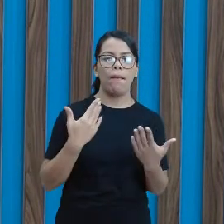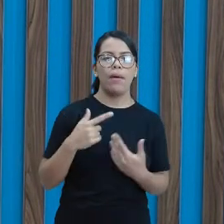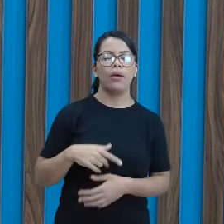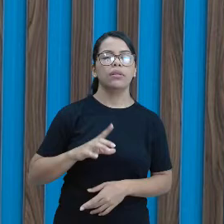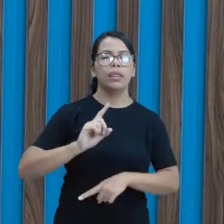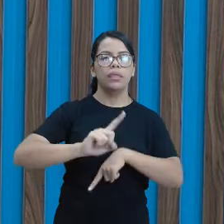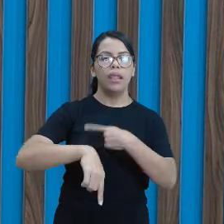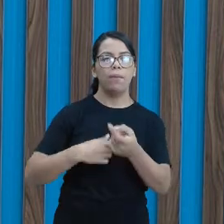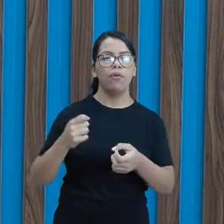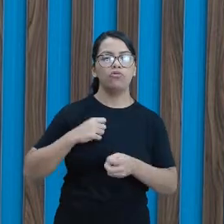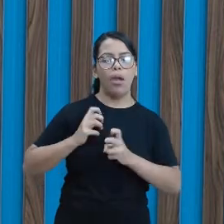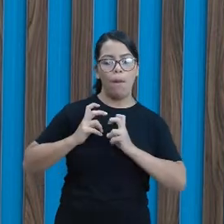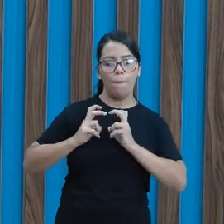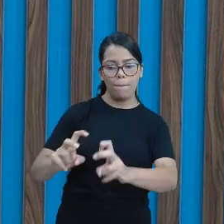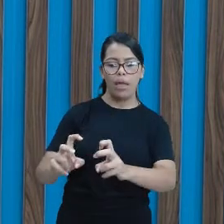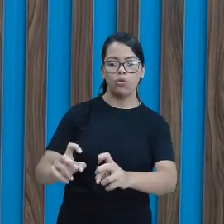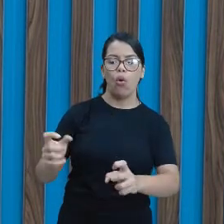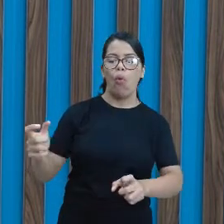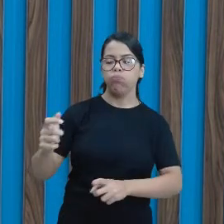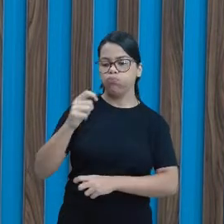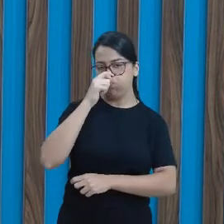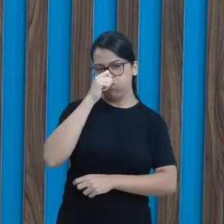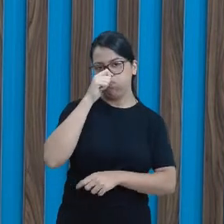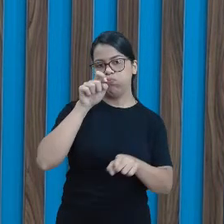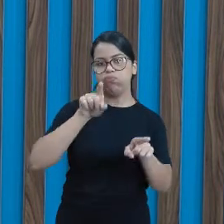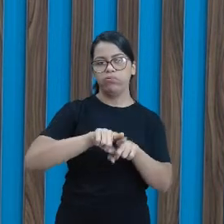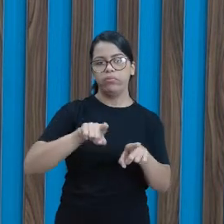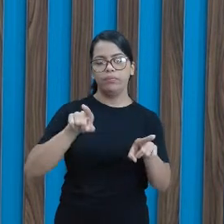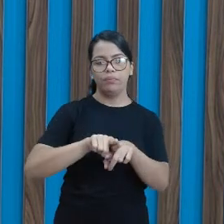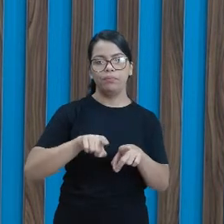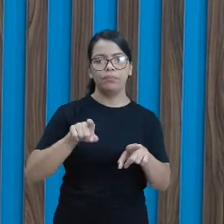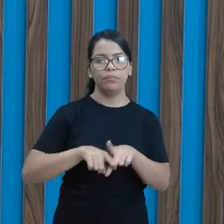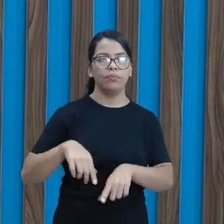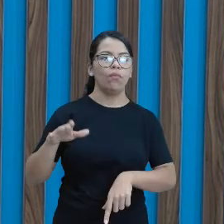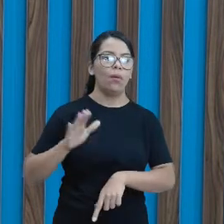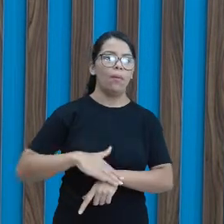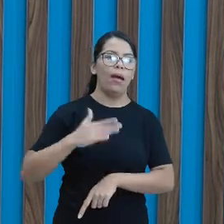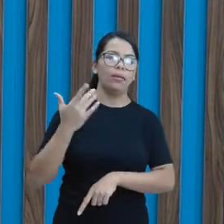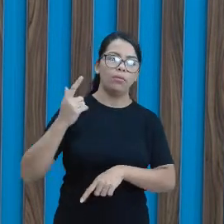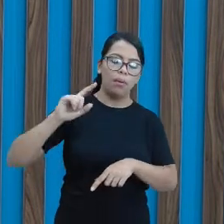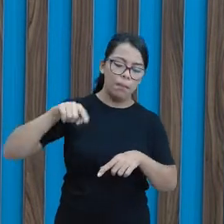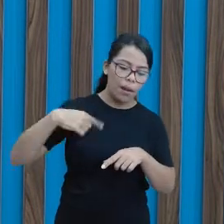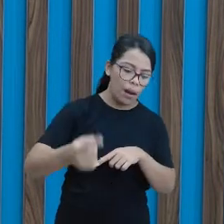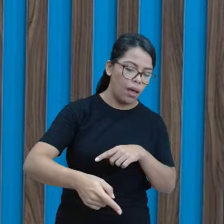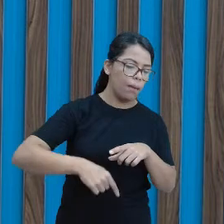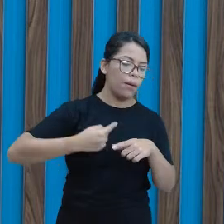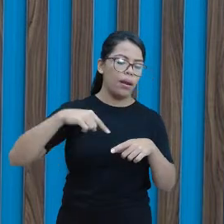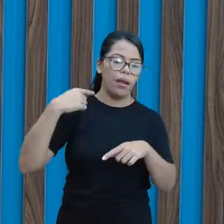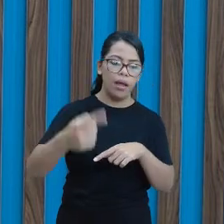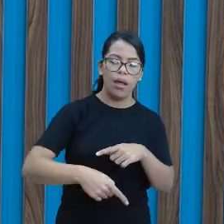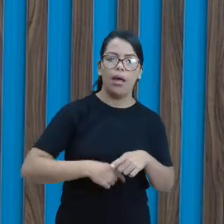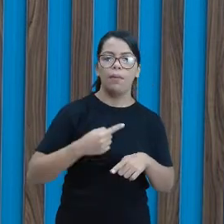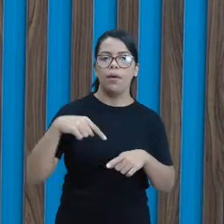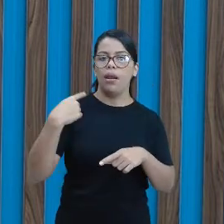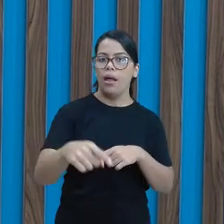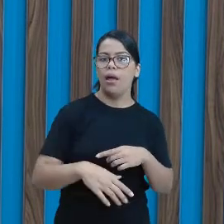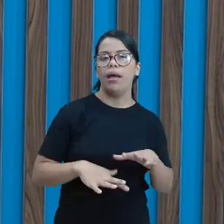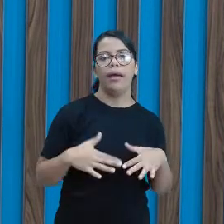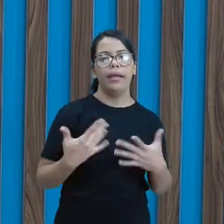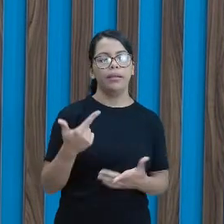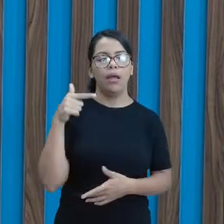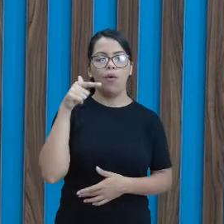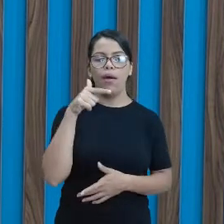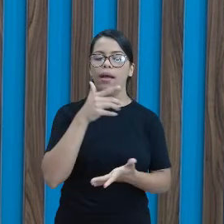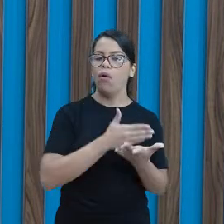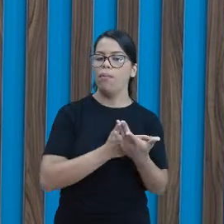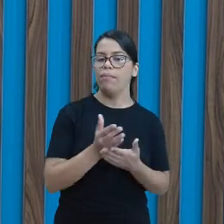super lotado, maravilhoso, passo para agora por estação temporal, mais de uma catraca, ou seja, ele saiu